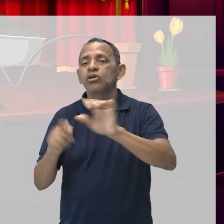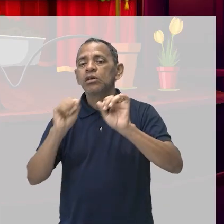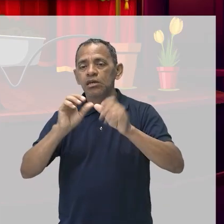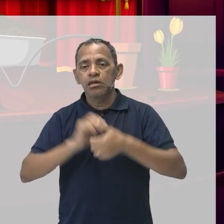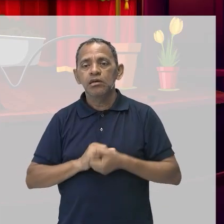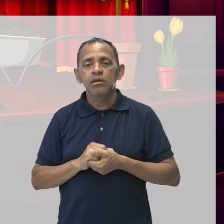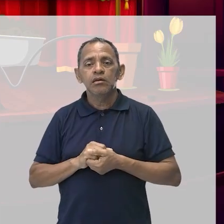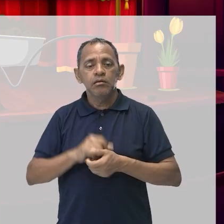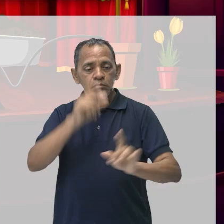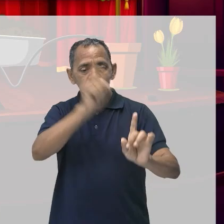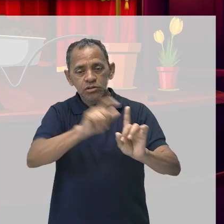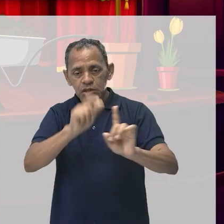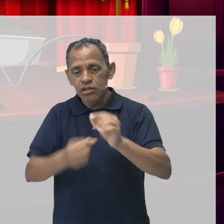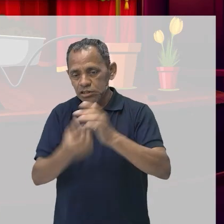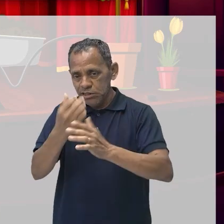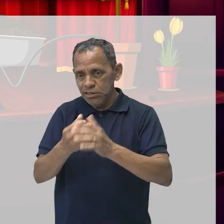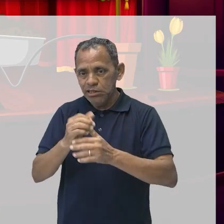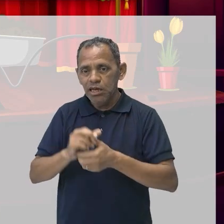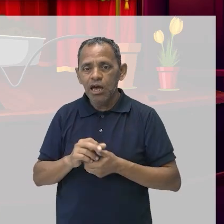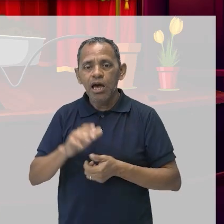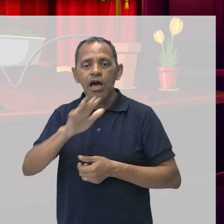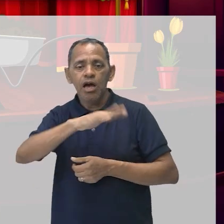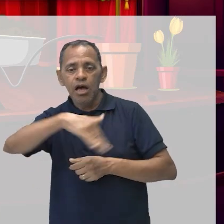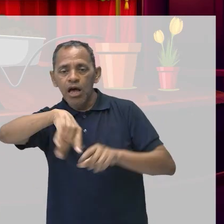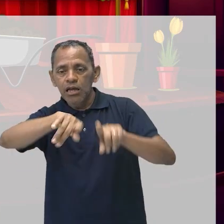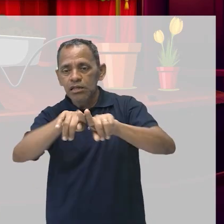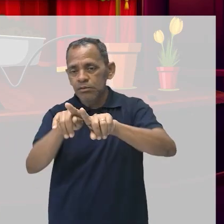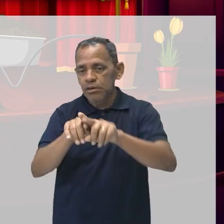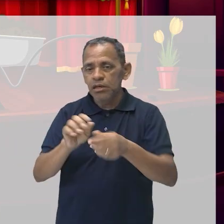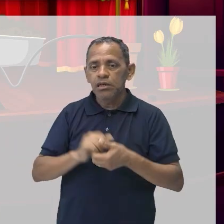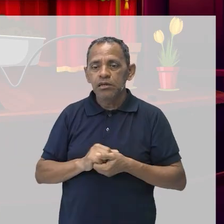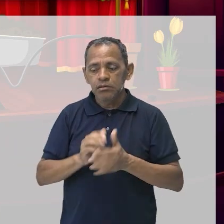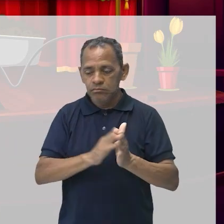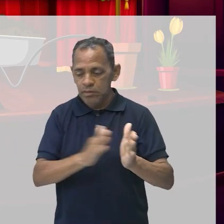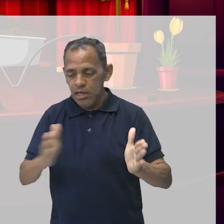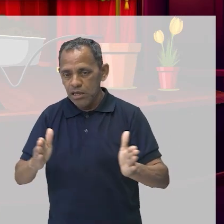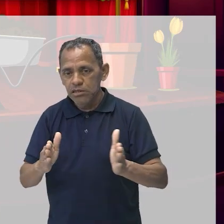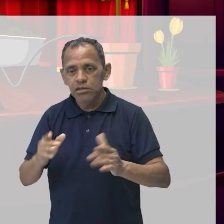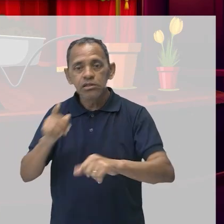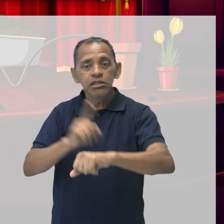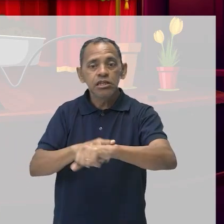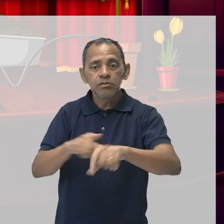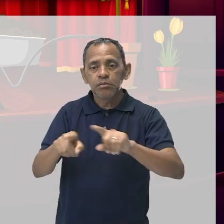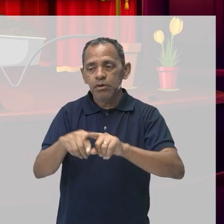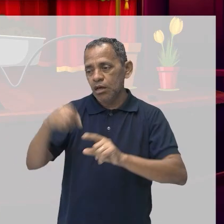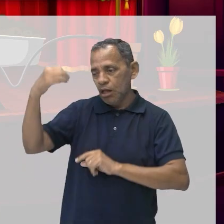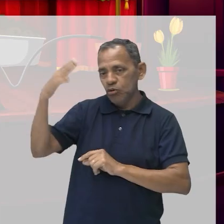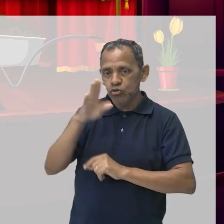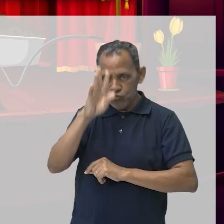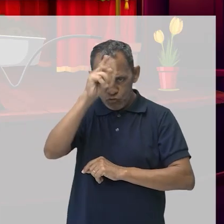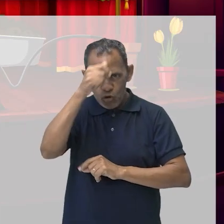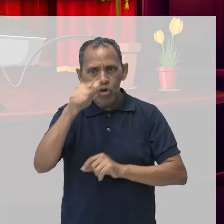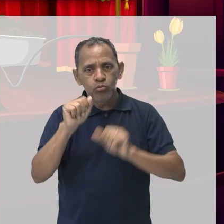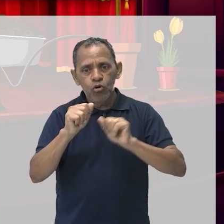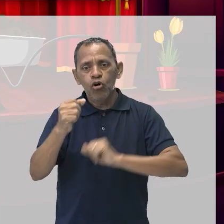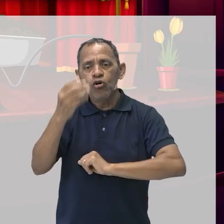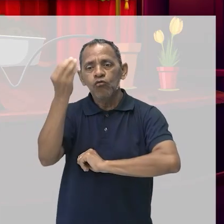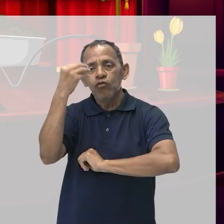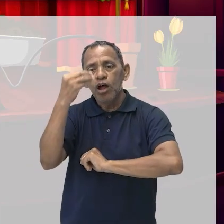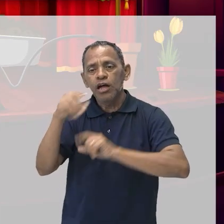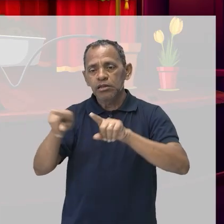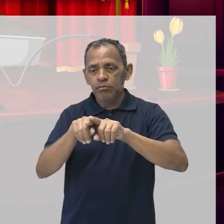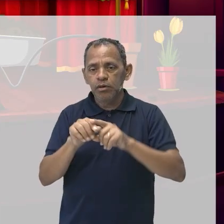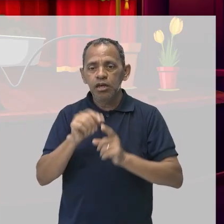criar atmosfera, marcar passagem de tempo e gerar emoções. A luz pode ser forte, fraca,